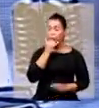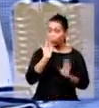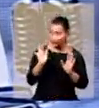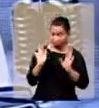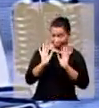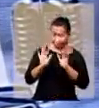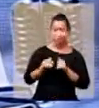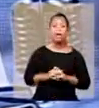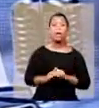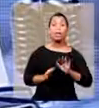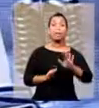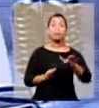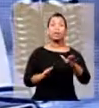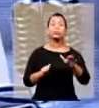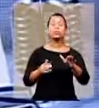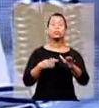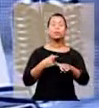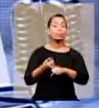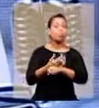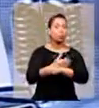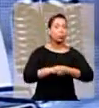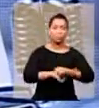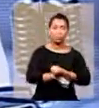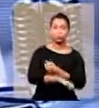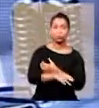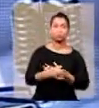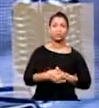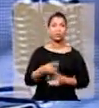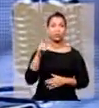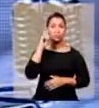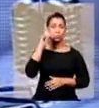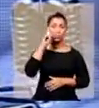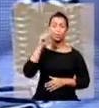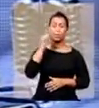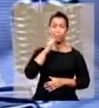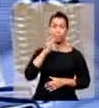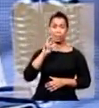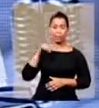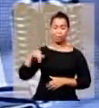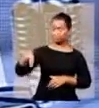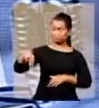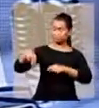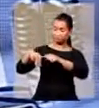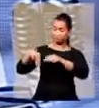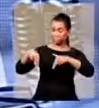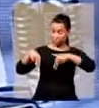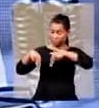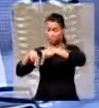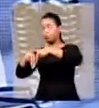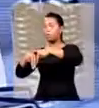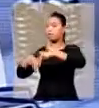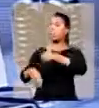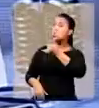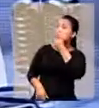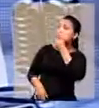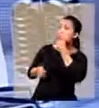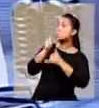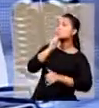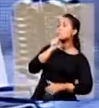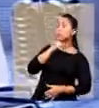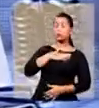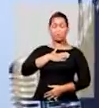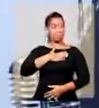a Rebeca, minha filha, esbarrou em mim e fez assim: desculpa, mamãe. Aquilo foi assim, sabe? Quer dizer, eu